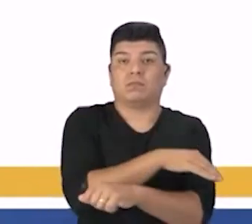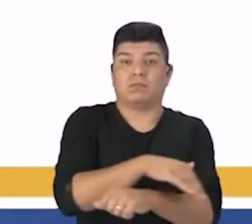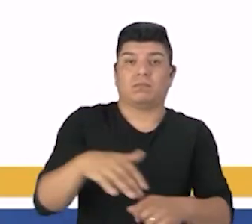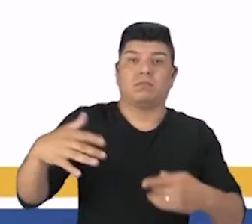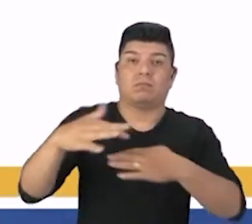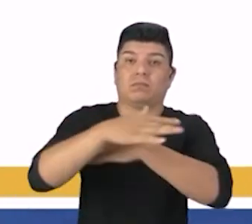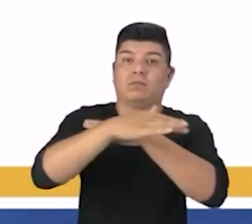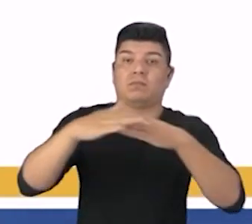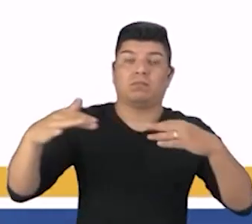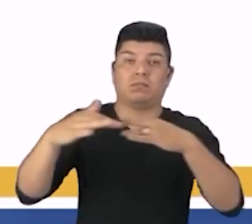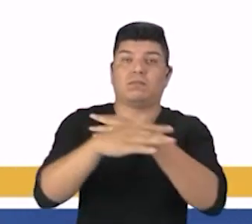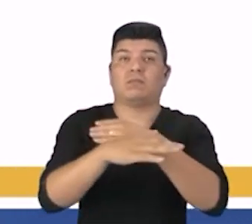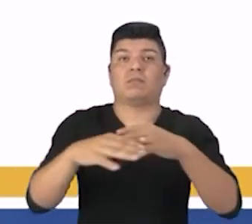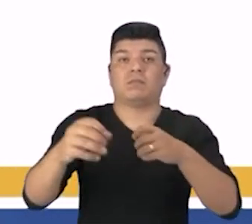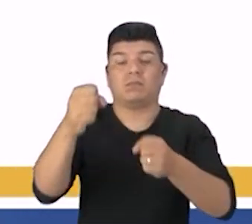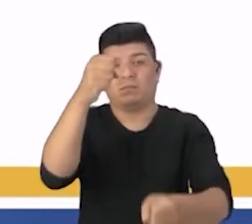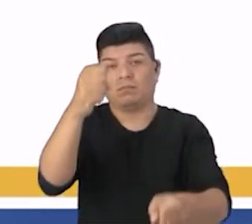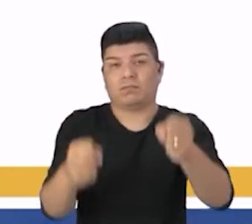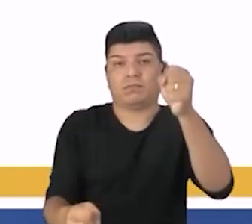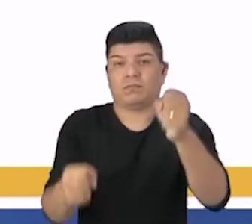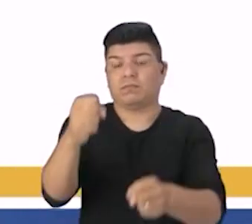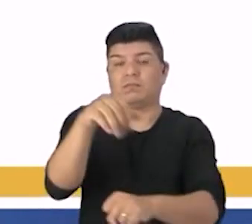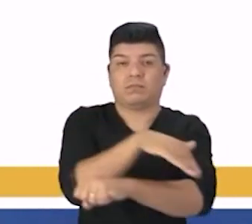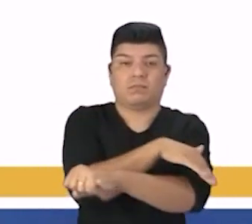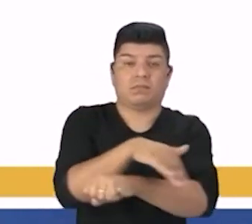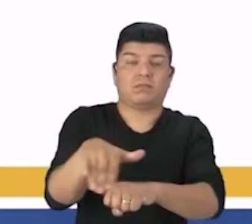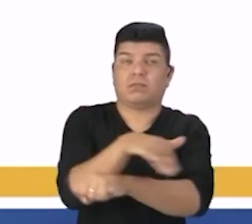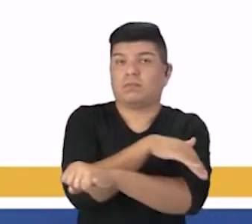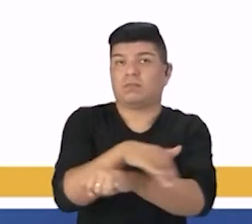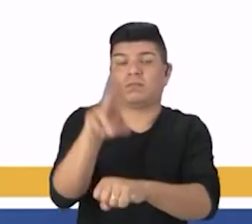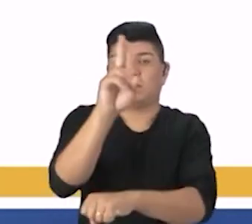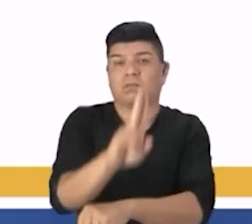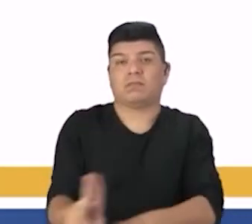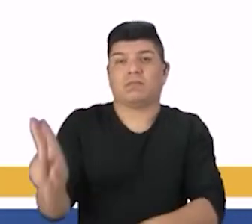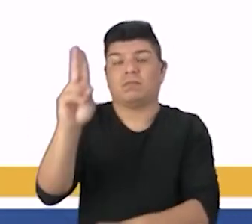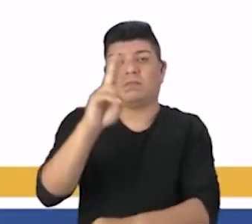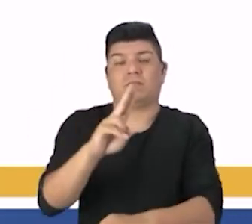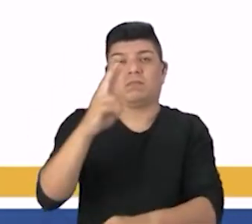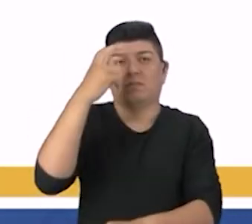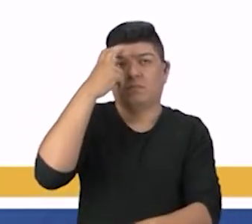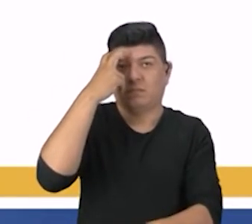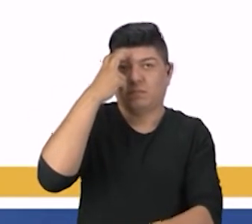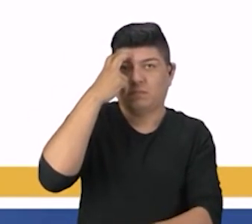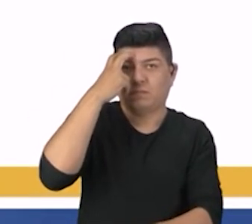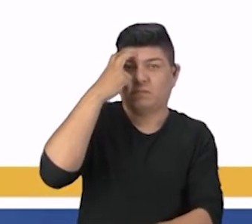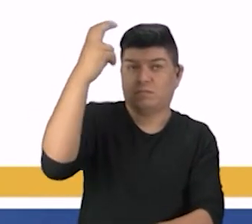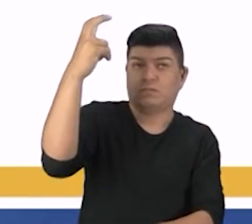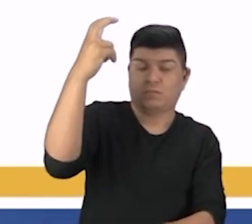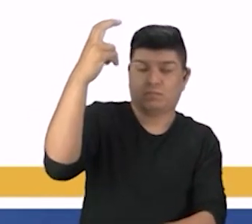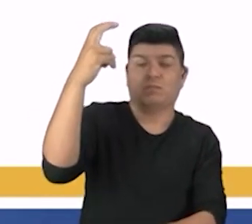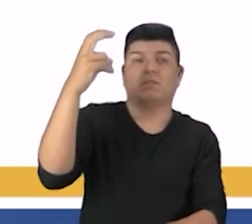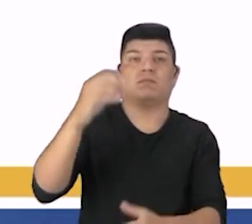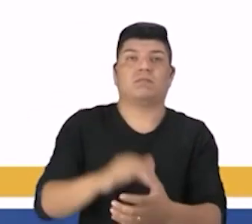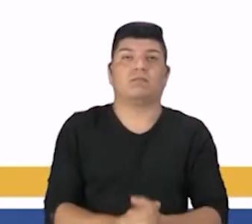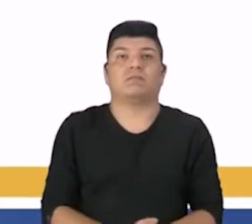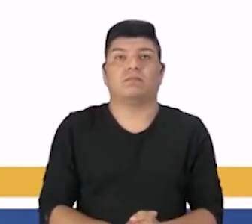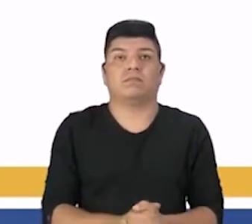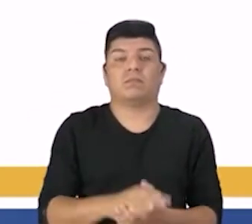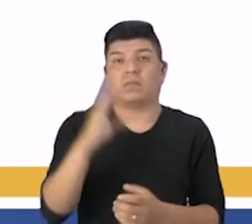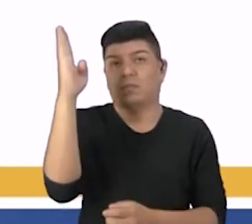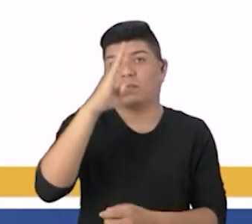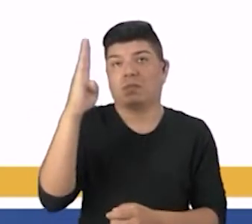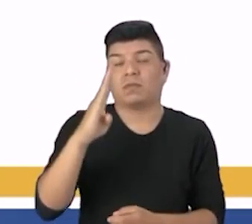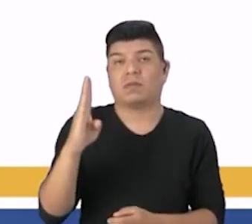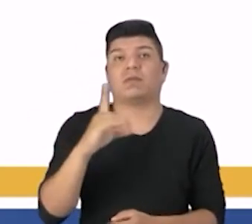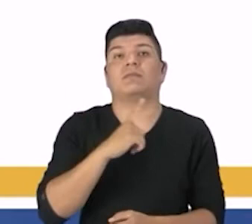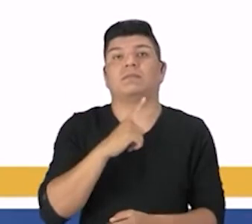vias os carros são basicamente é utilizando inteligência artificial no